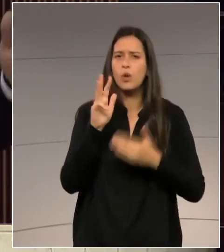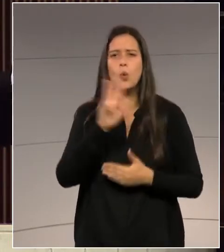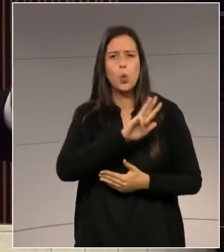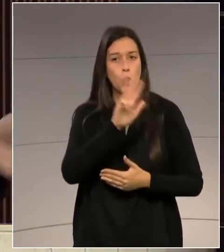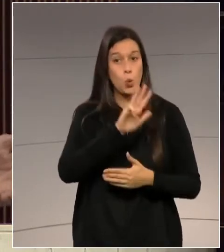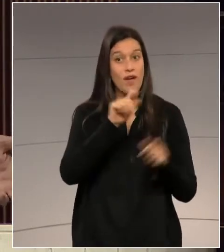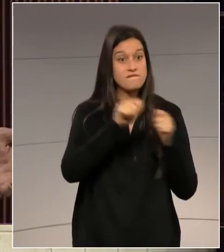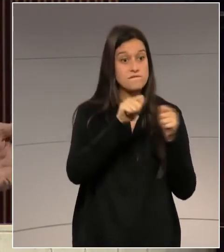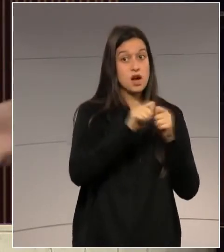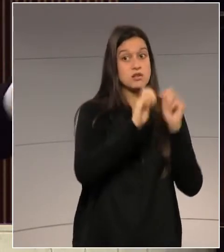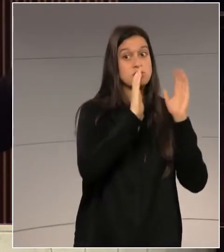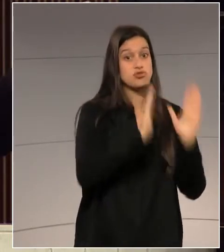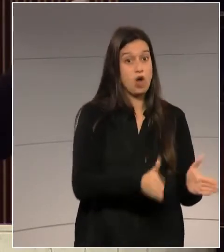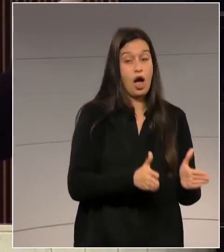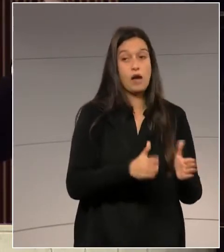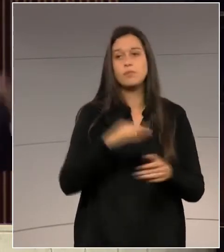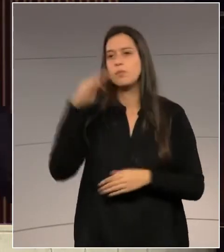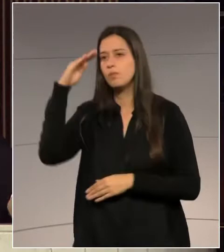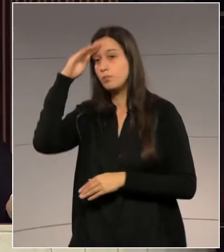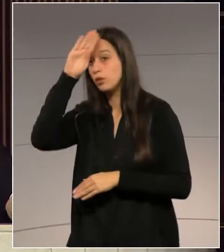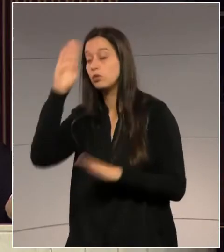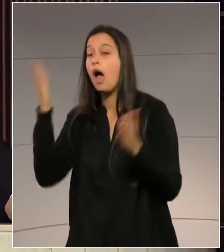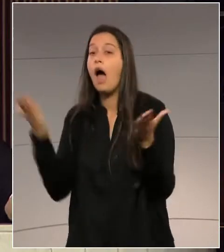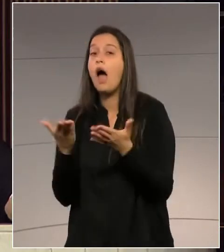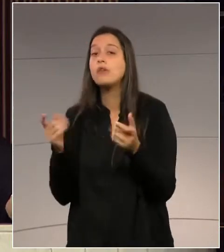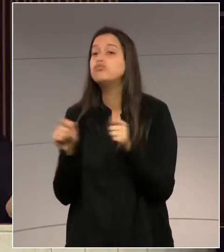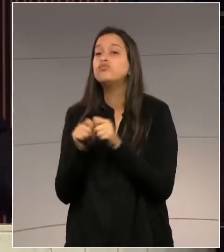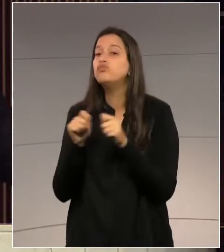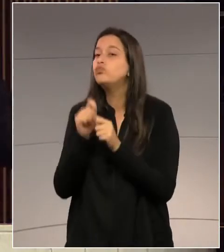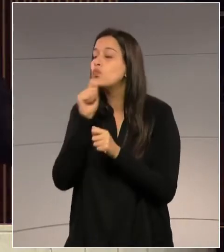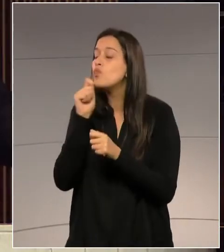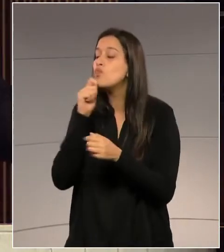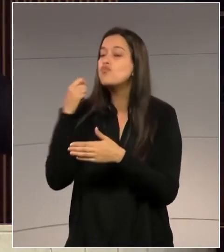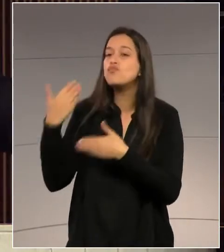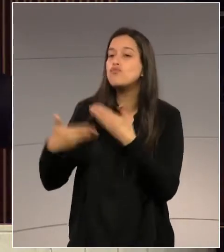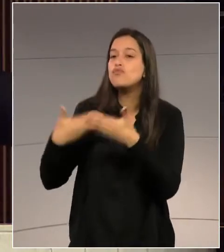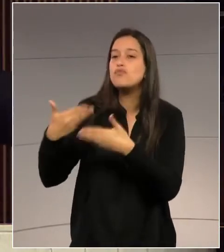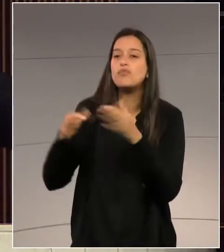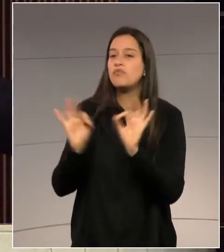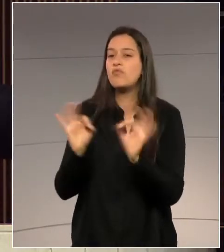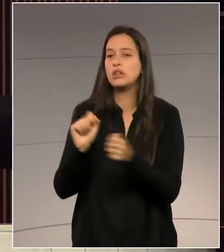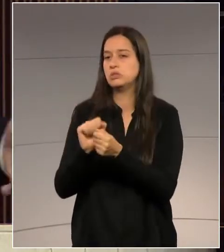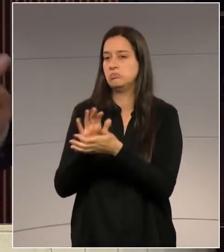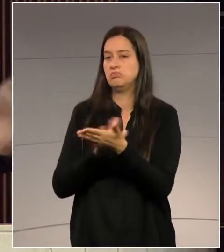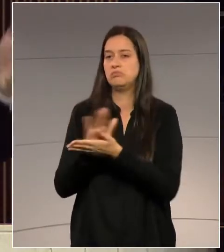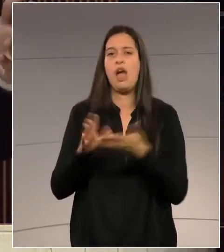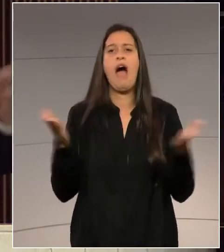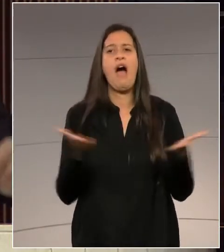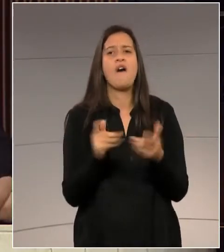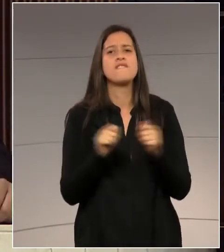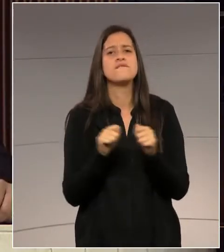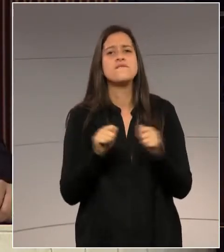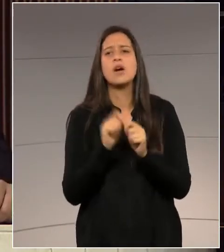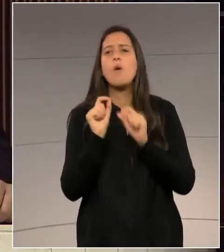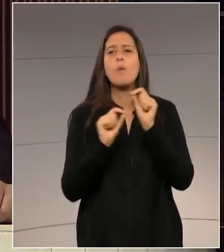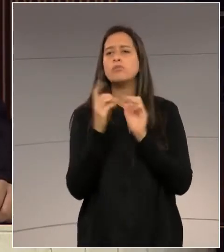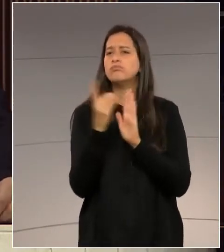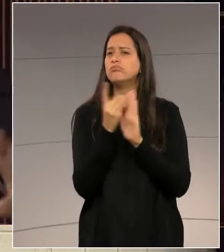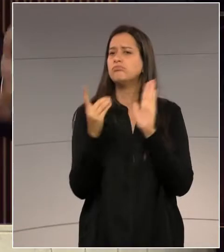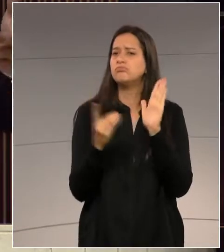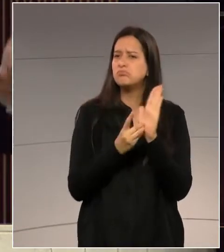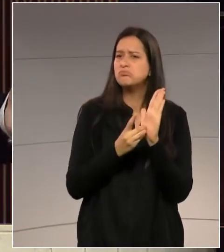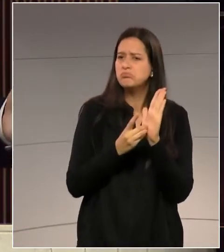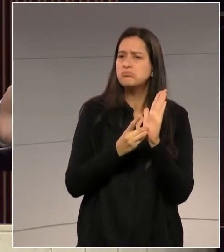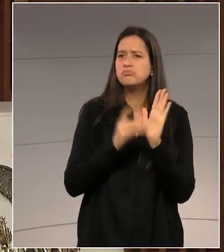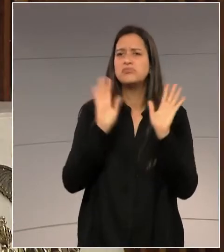frequentemente vamos ser sinceros mais do que a única coisa feita até agora foi um decreto acabando com o horário de verão do